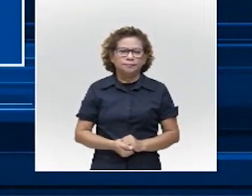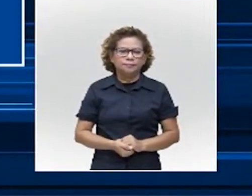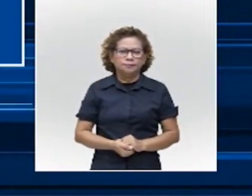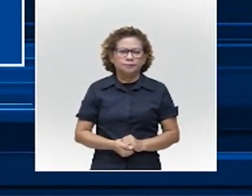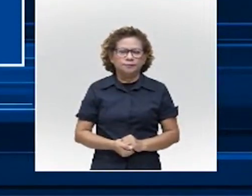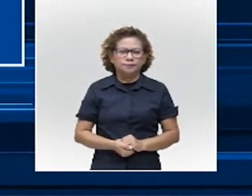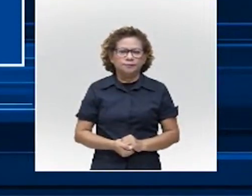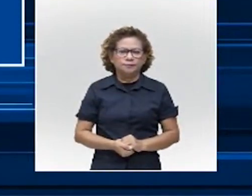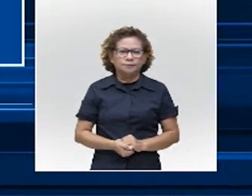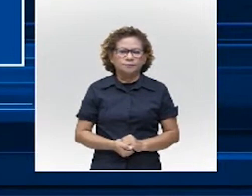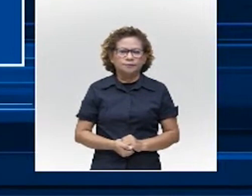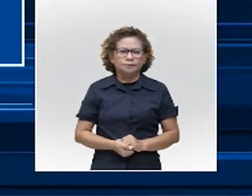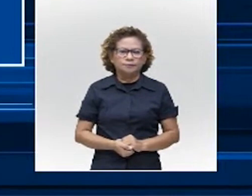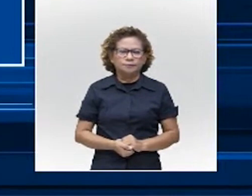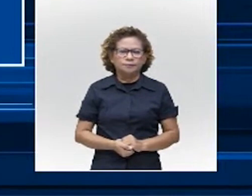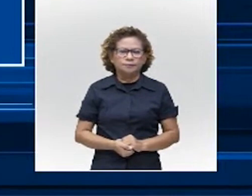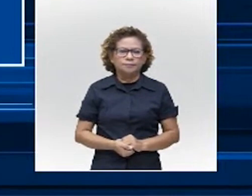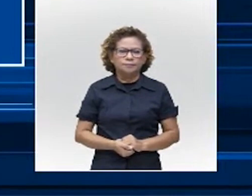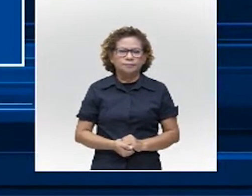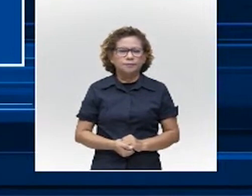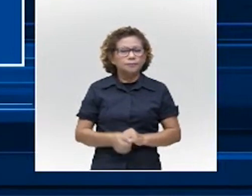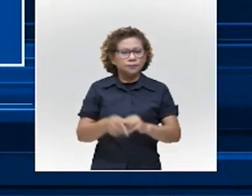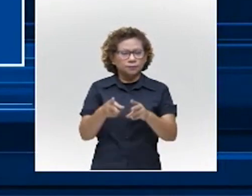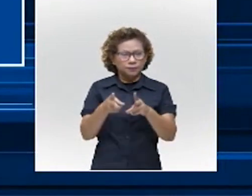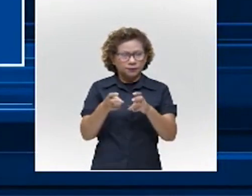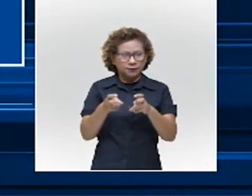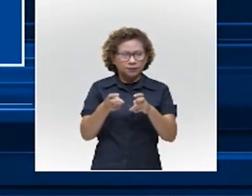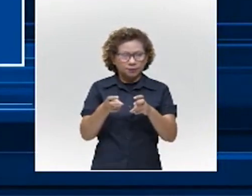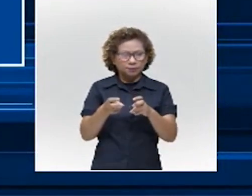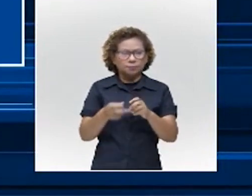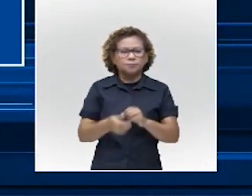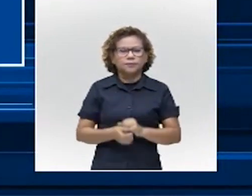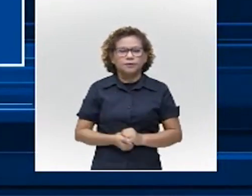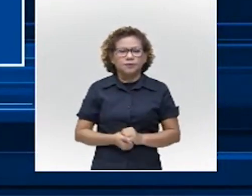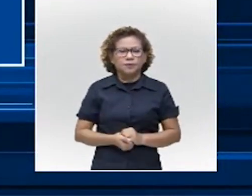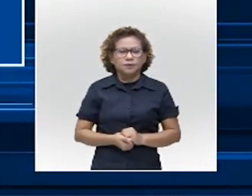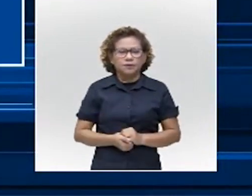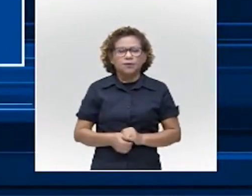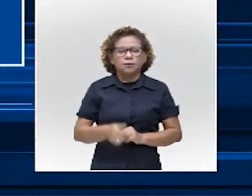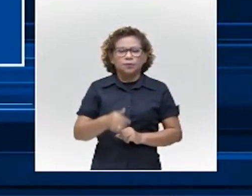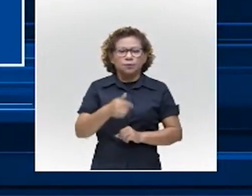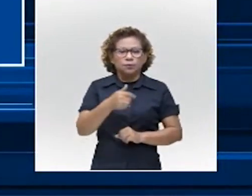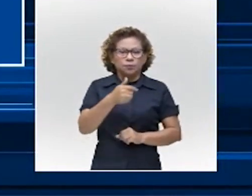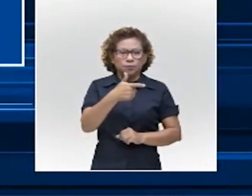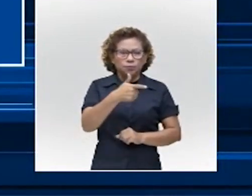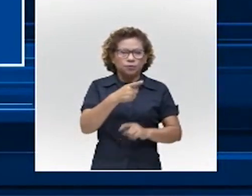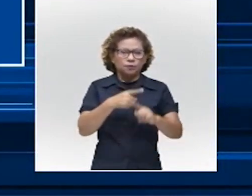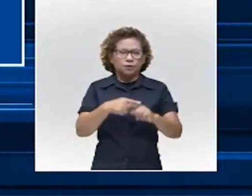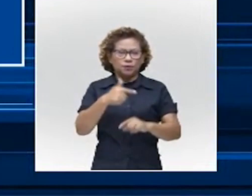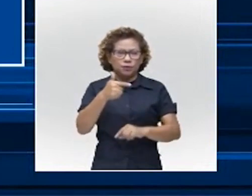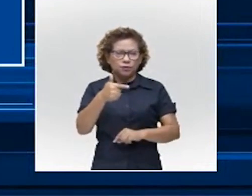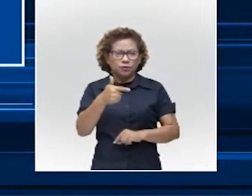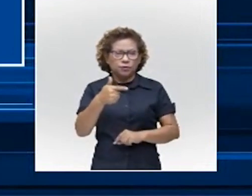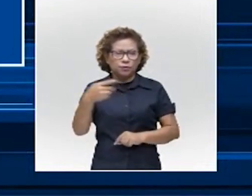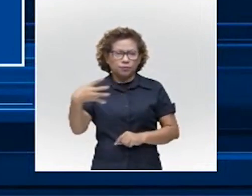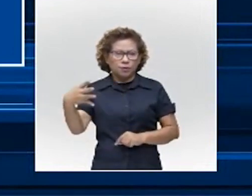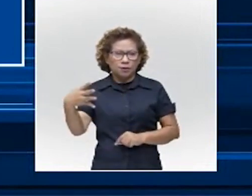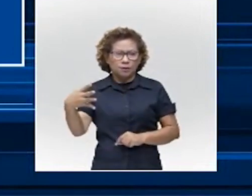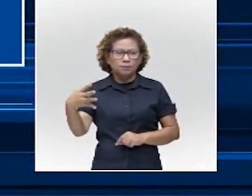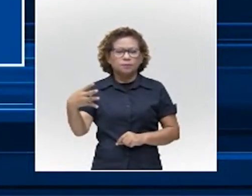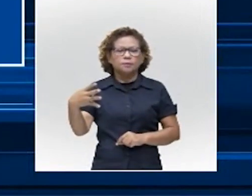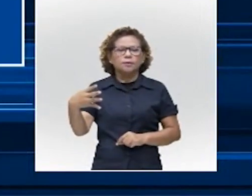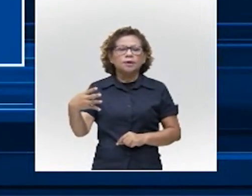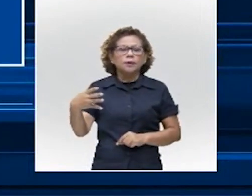o denominador, pelo mesmo número, ok? Então, 2 vezes 2, 4, e 6 vezes 2,